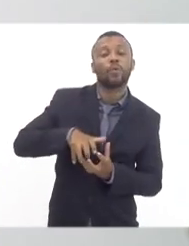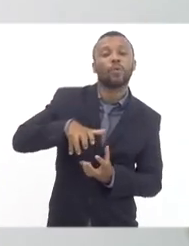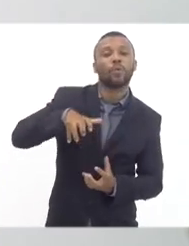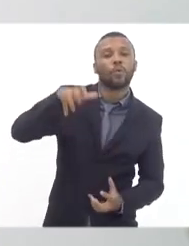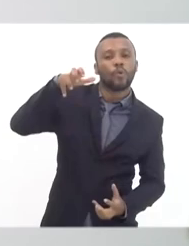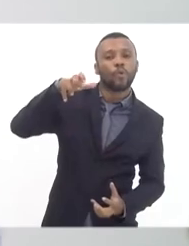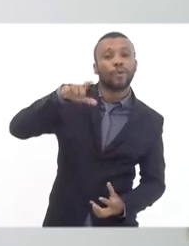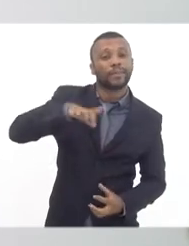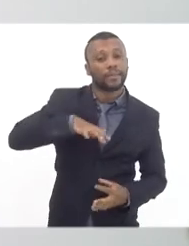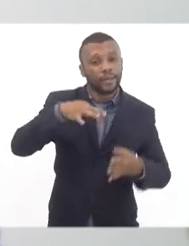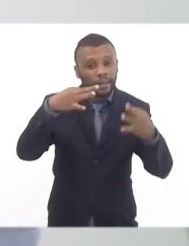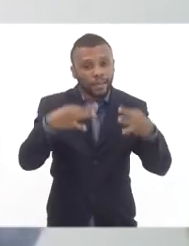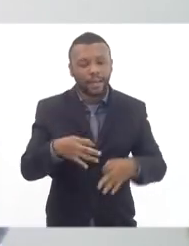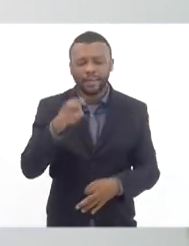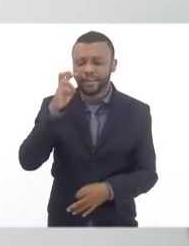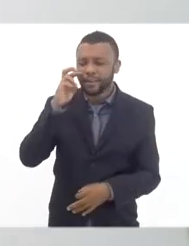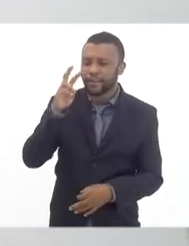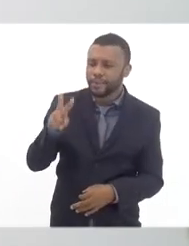Eu vi